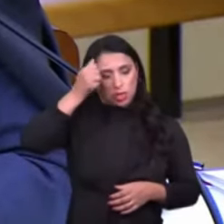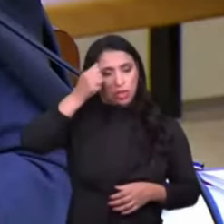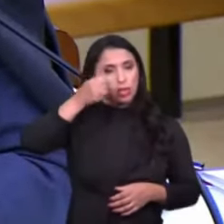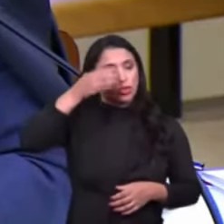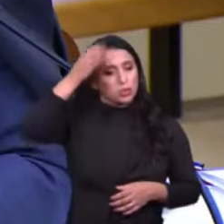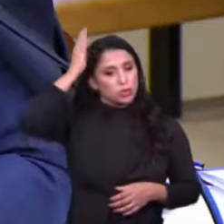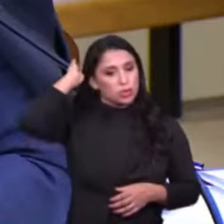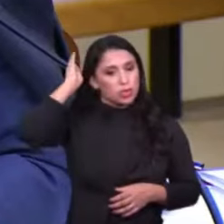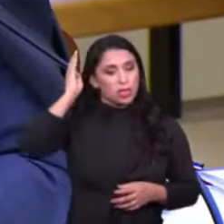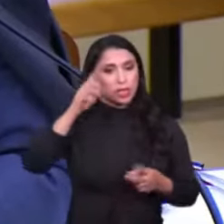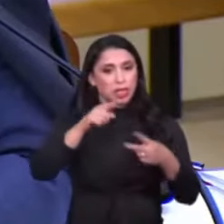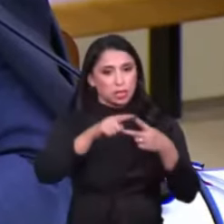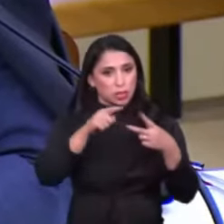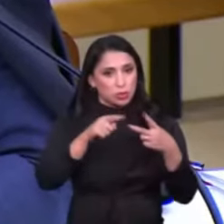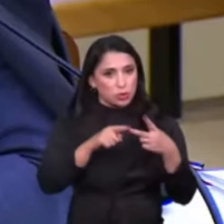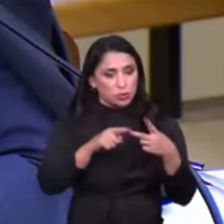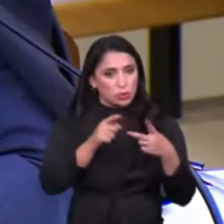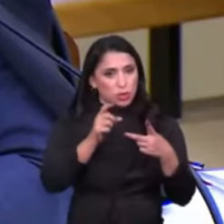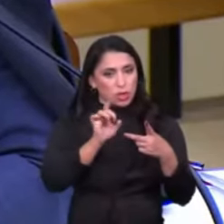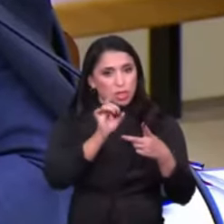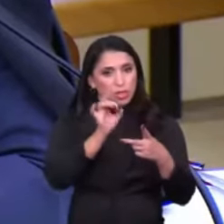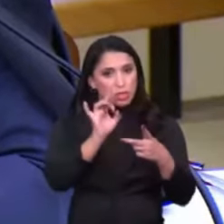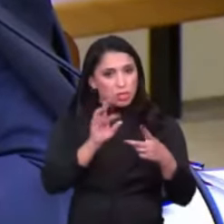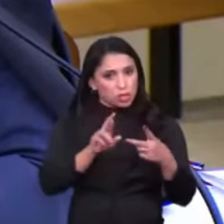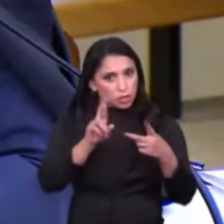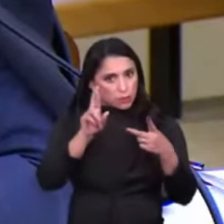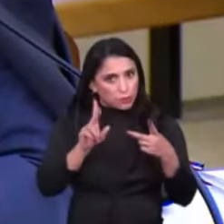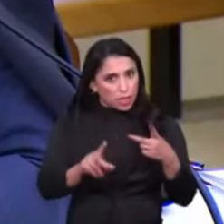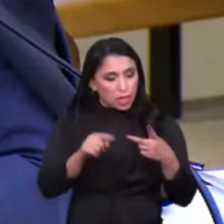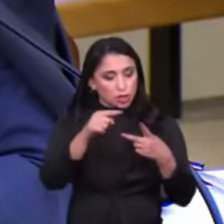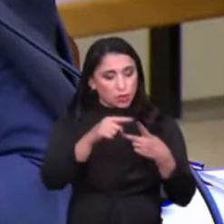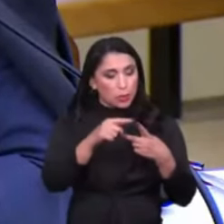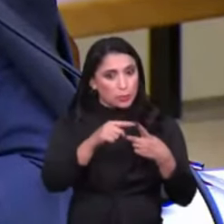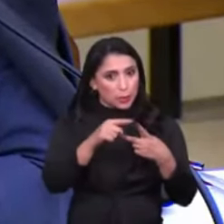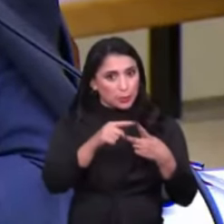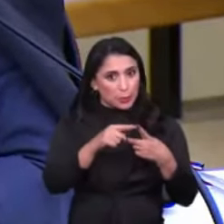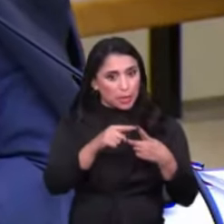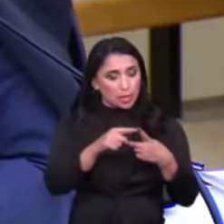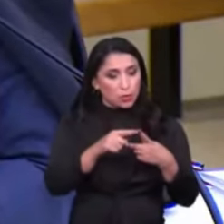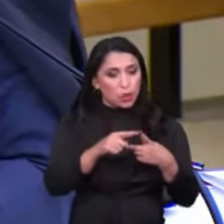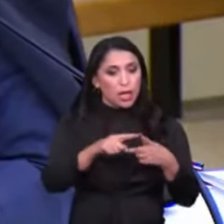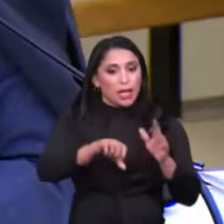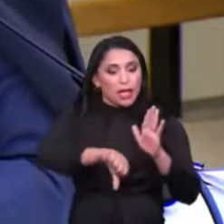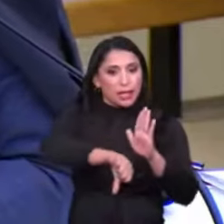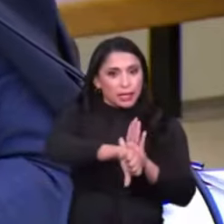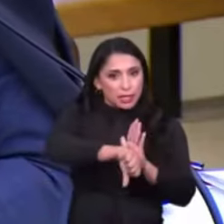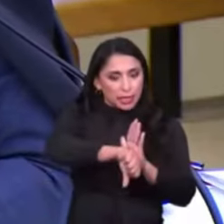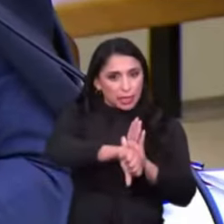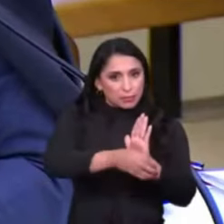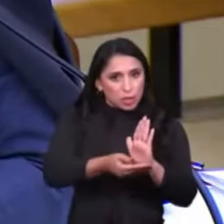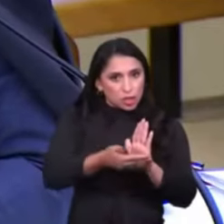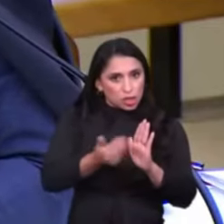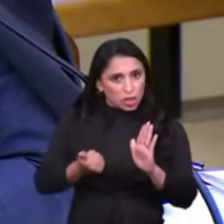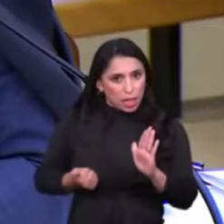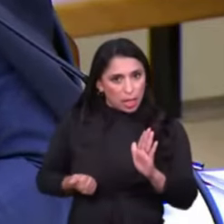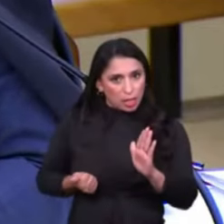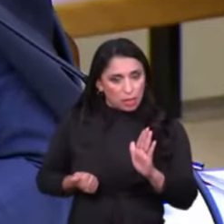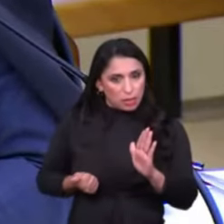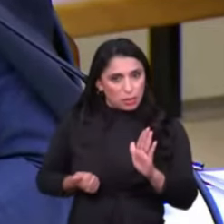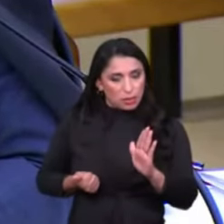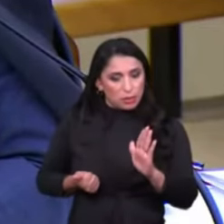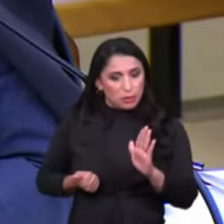podemos separar em dois pontos. O primeiro ponto seria a questão da descriminalização.